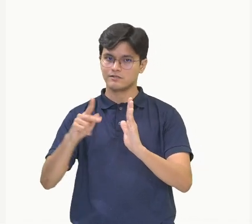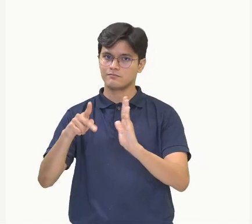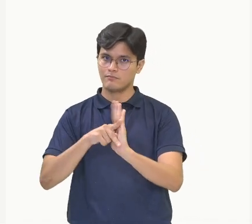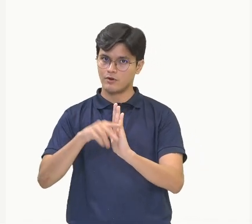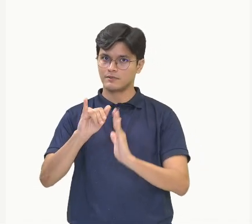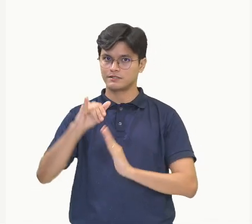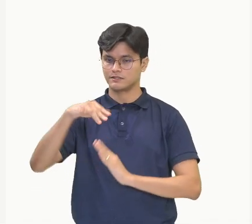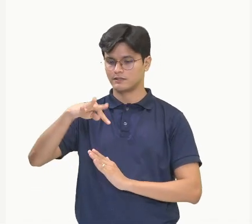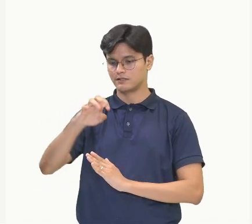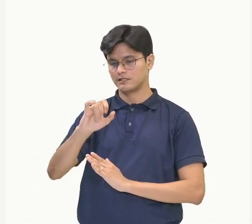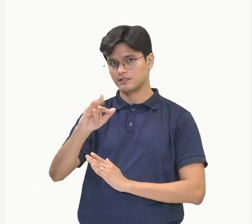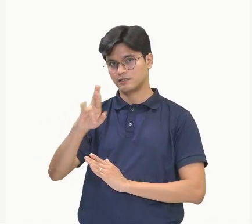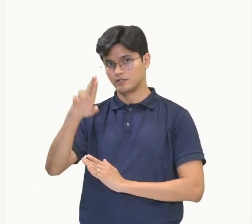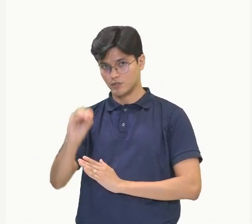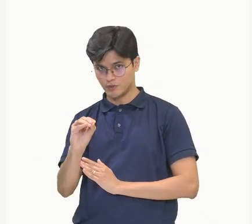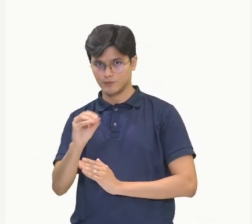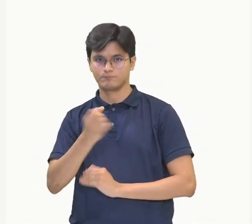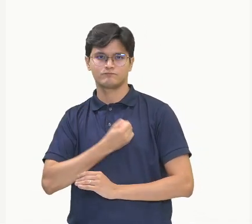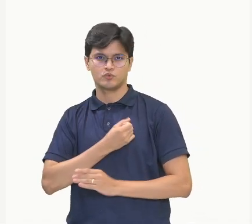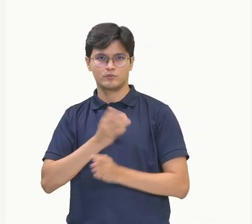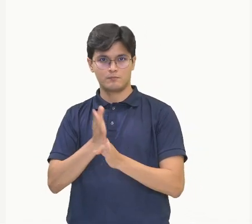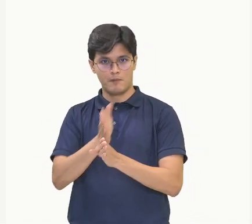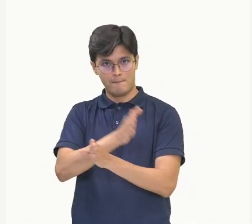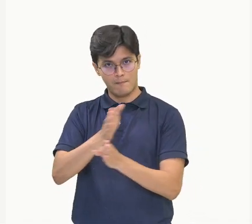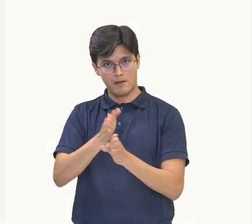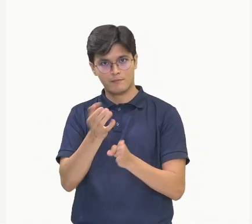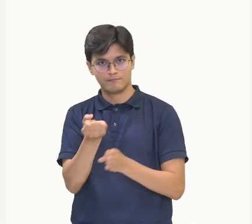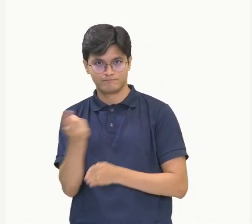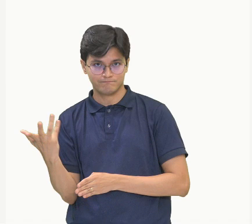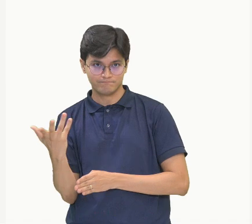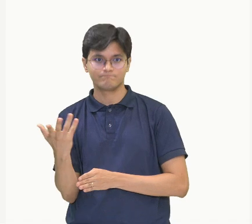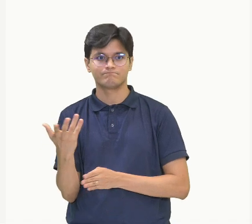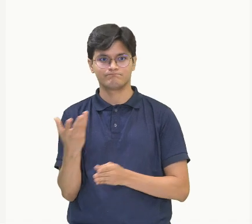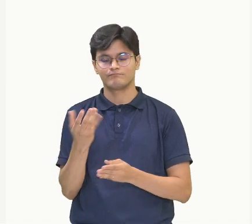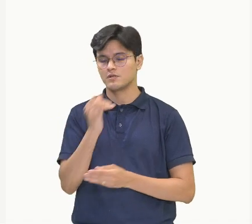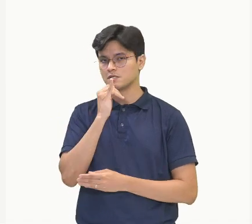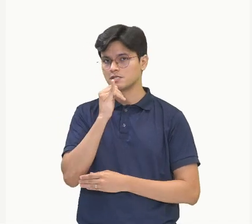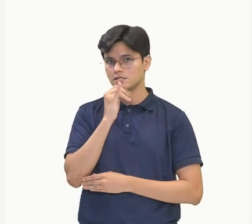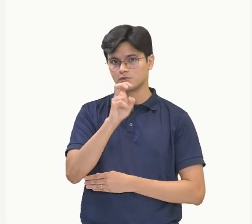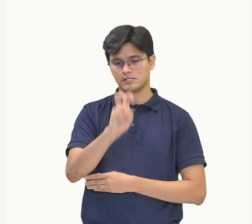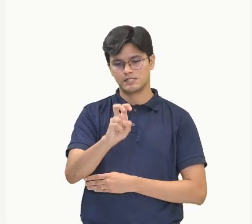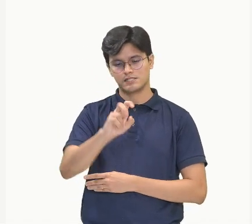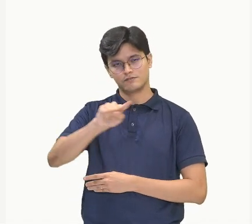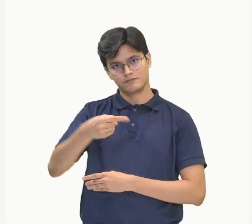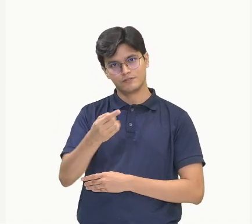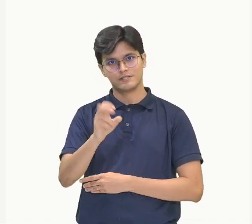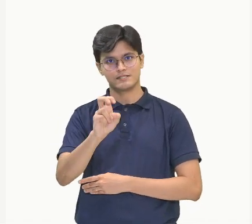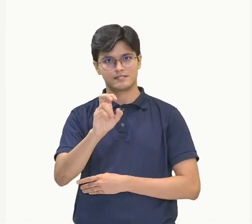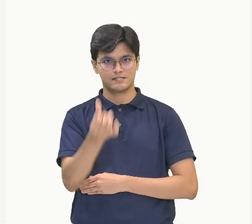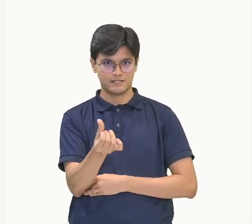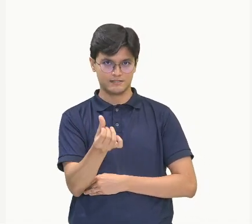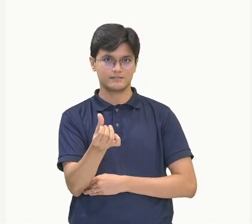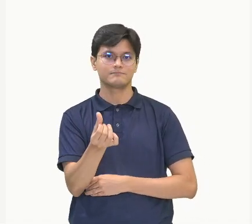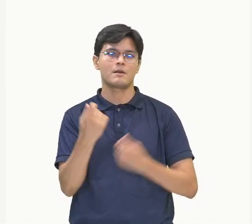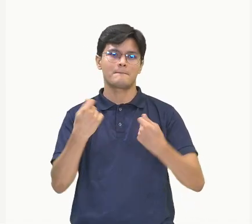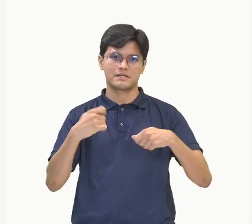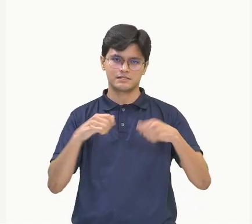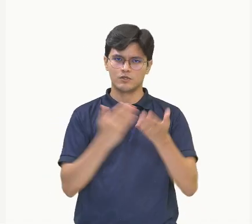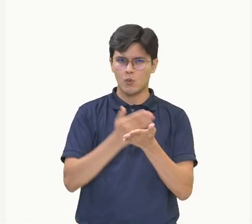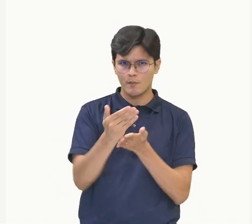5,6. Então, eu vou primeiro ler a parte inteira, que é quanto? 5